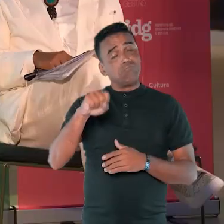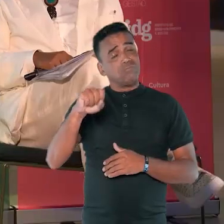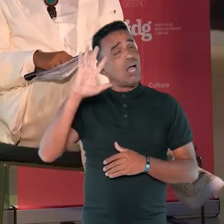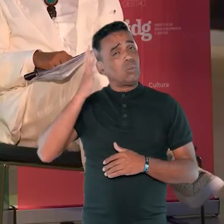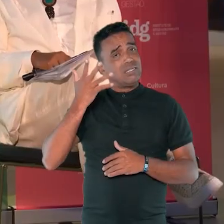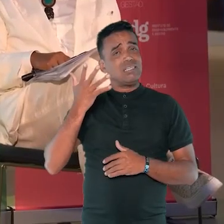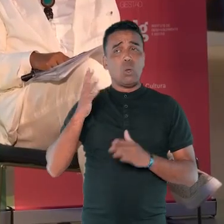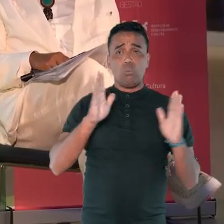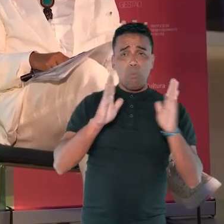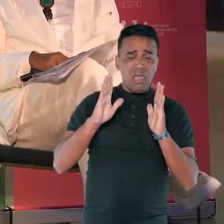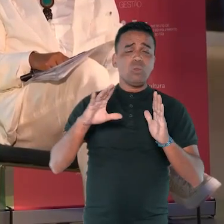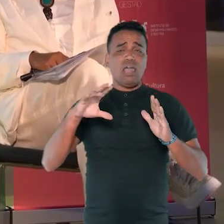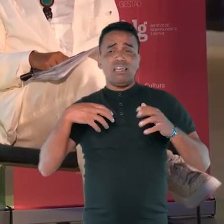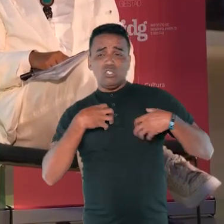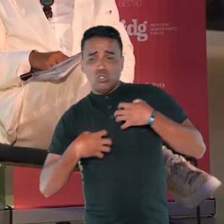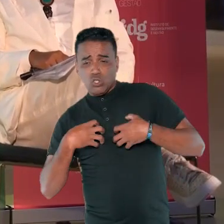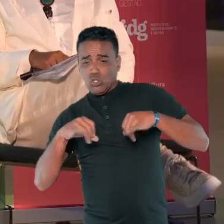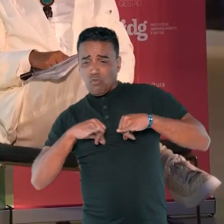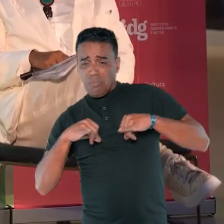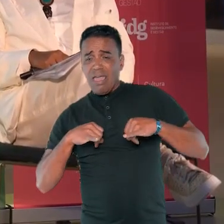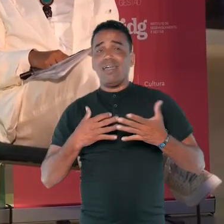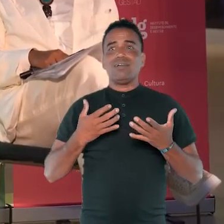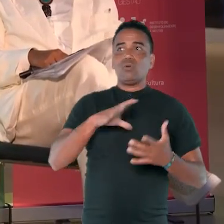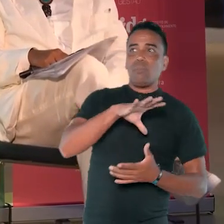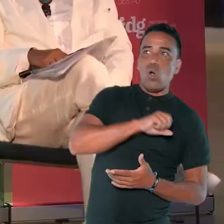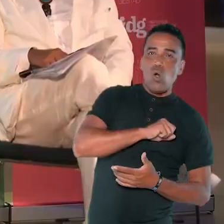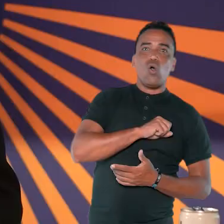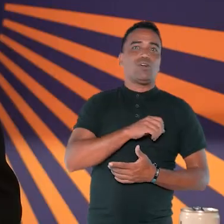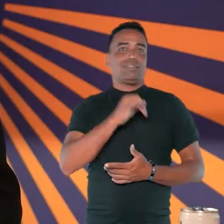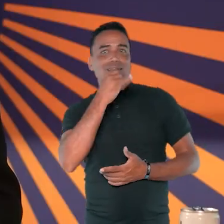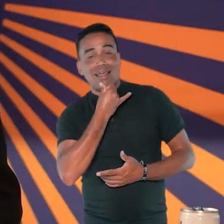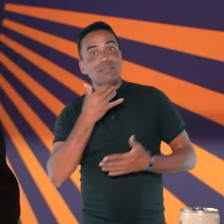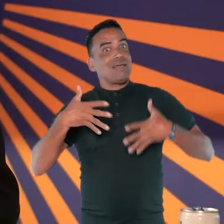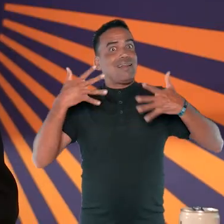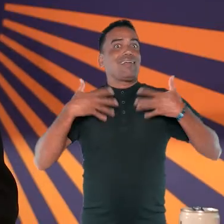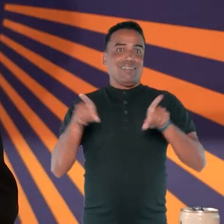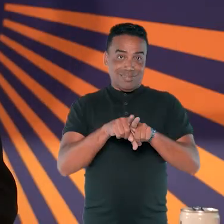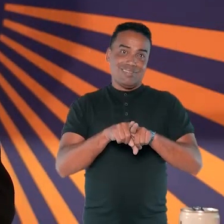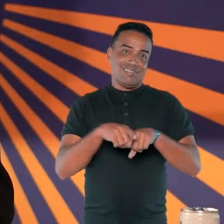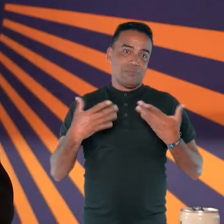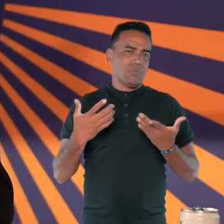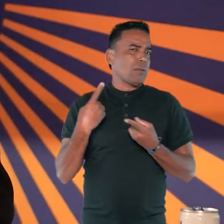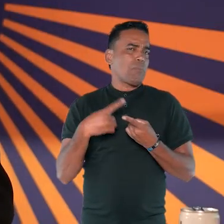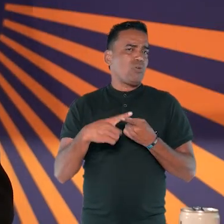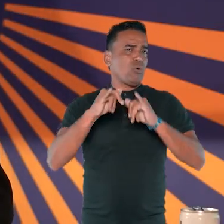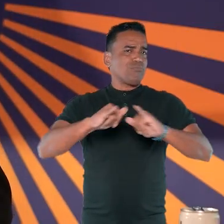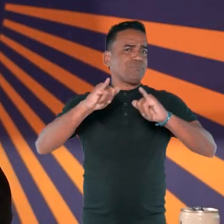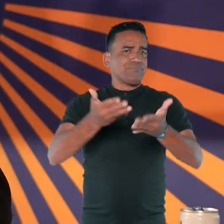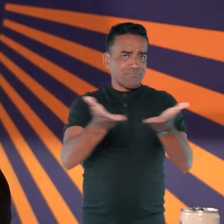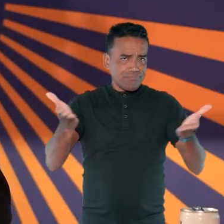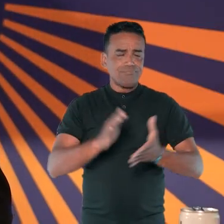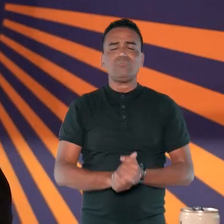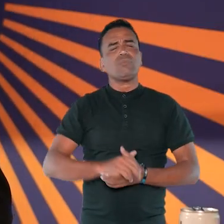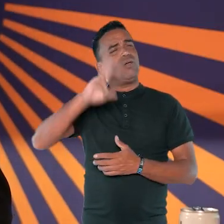tem suas dores, mas também seus amores, mas também suas tristezas, mas também suas alegrias. Mas por que eu digo isso? Porque eu